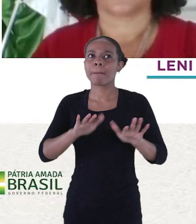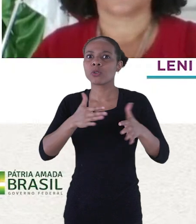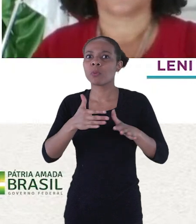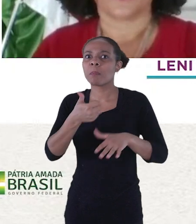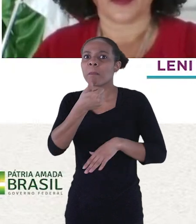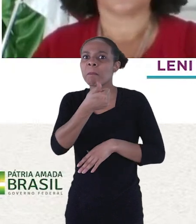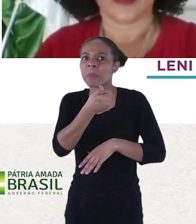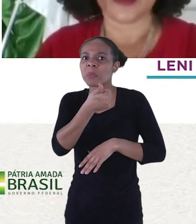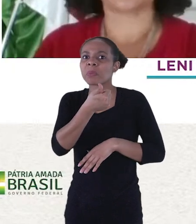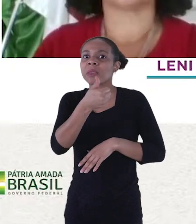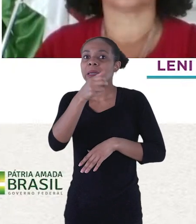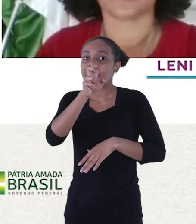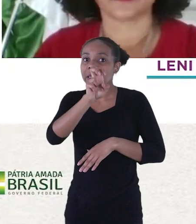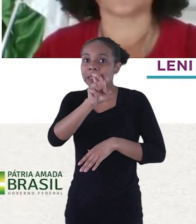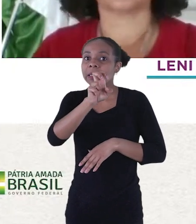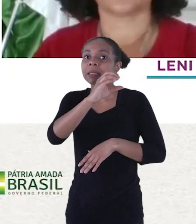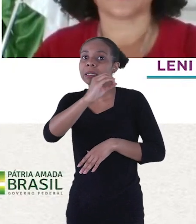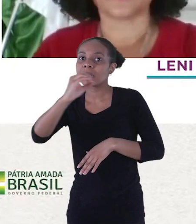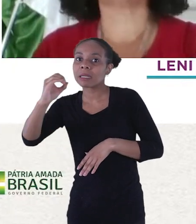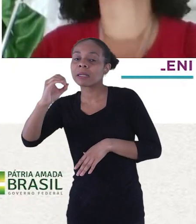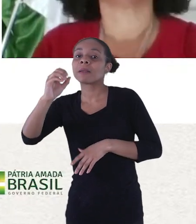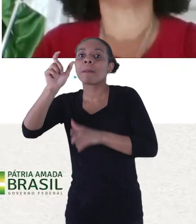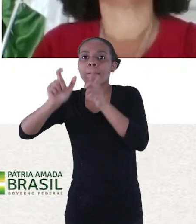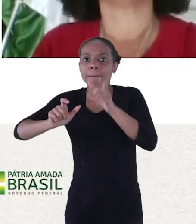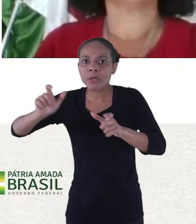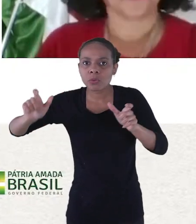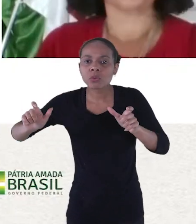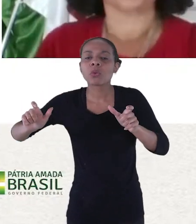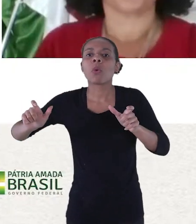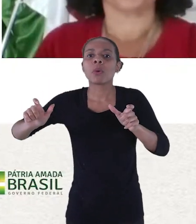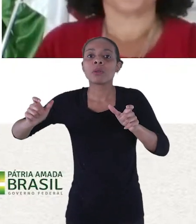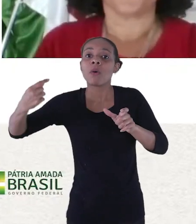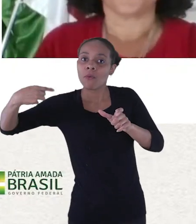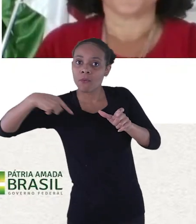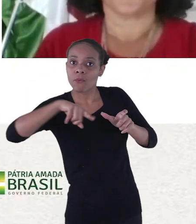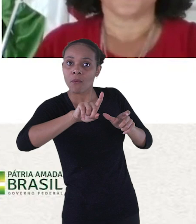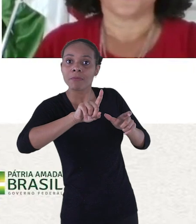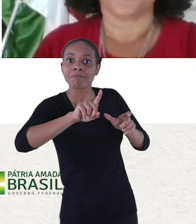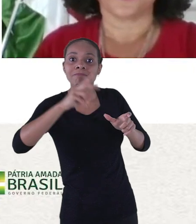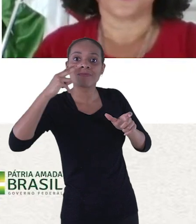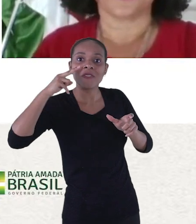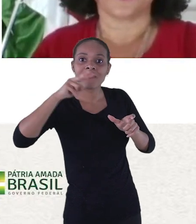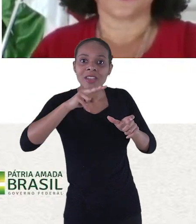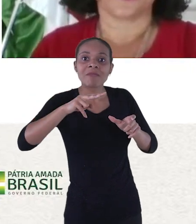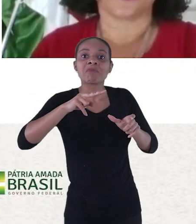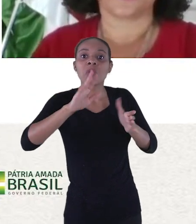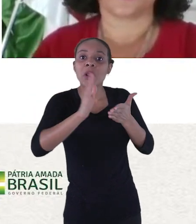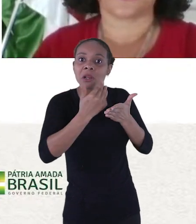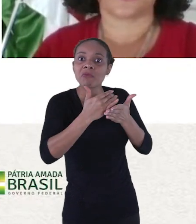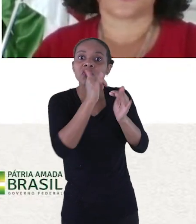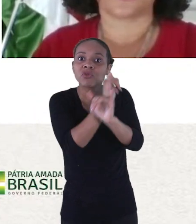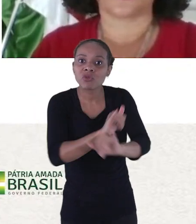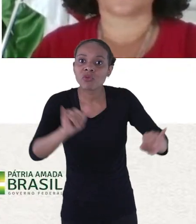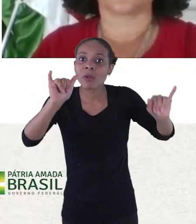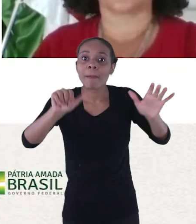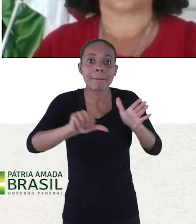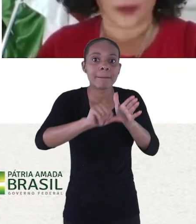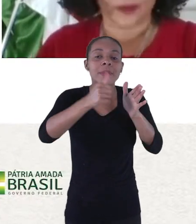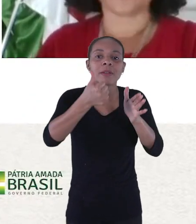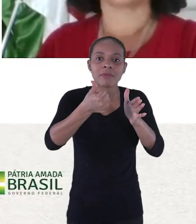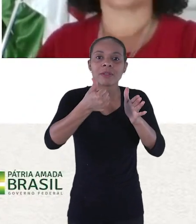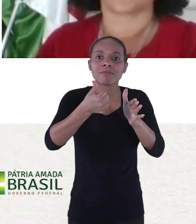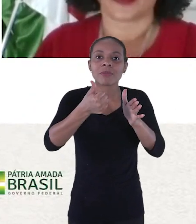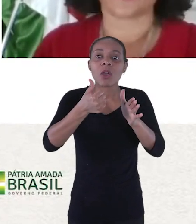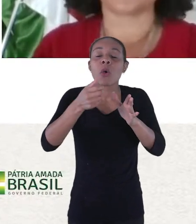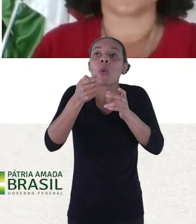pessoas foram ao lançamento, fechou a rua, era tanta gente que fechou a rua. Aliás,